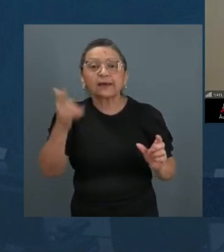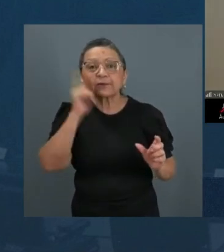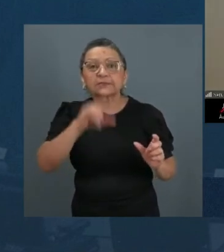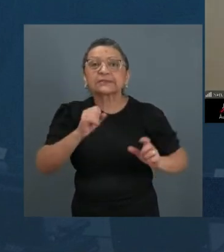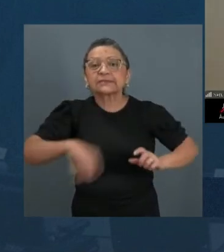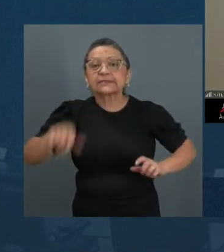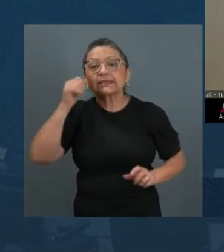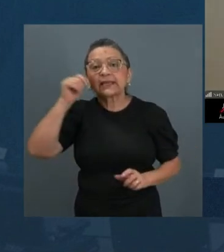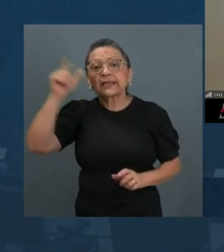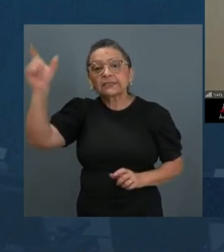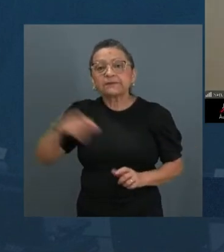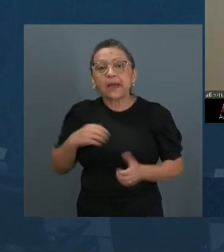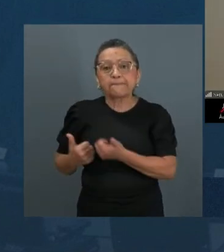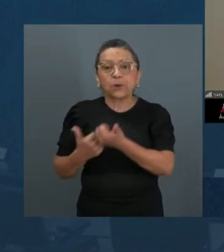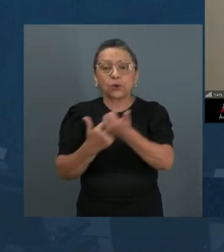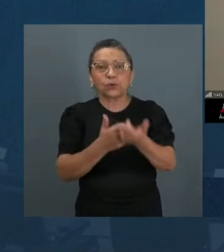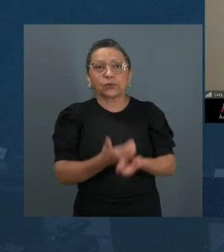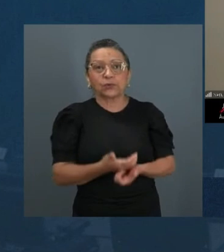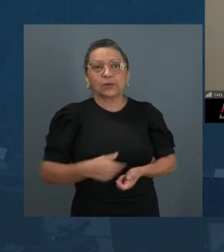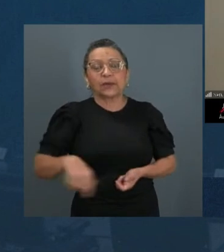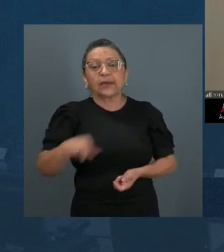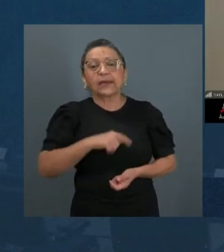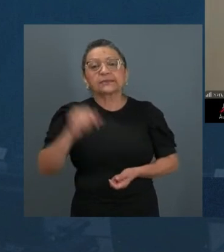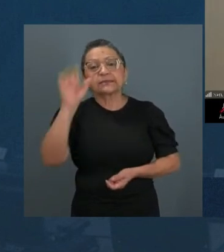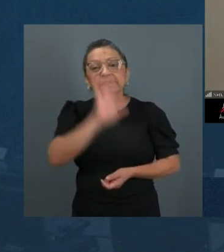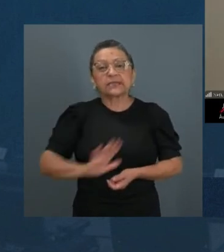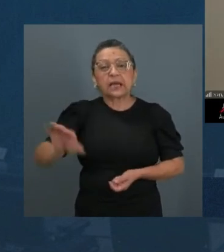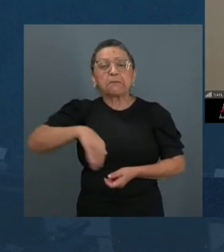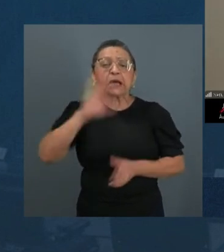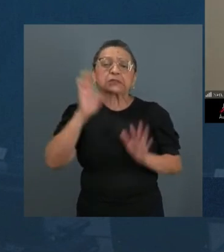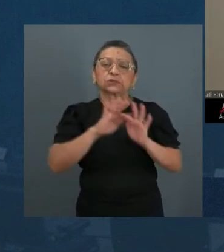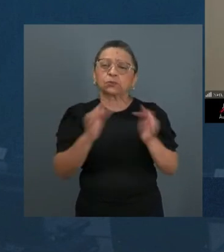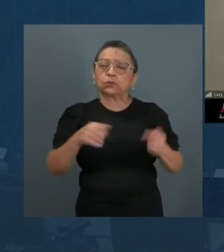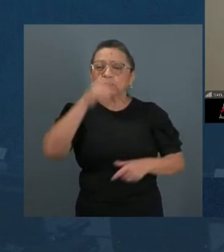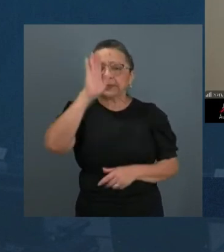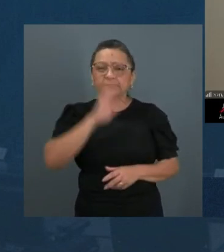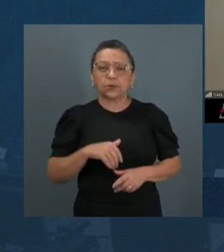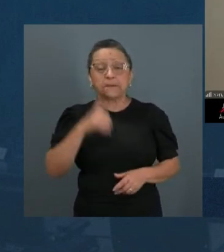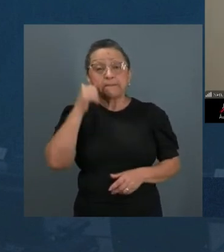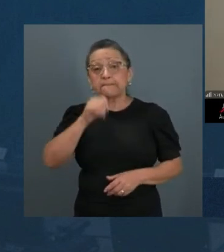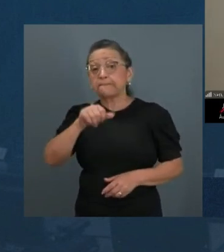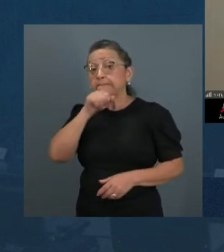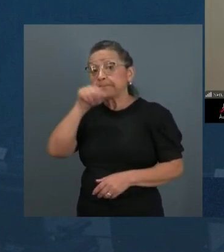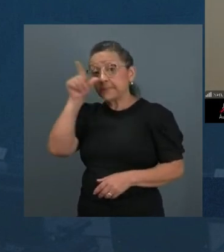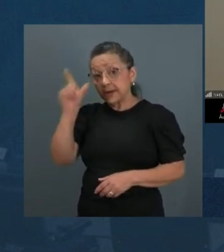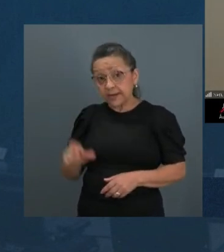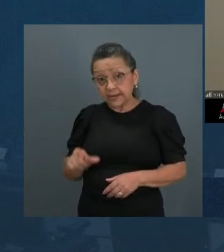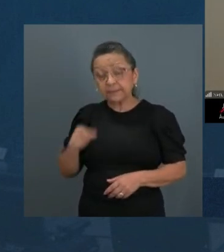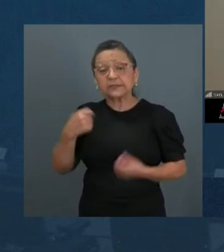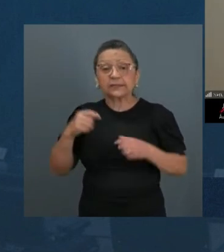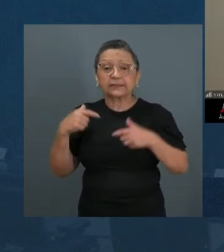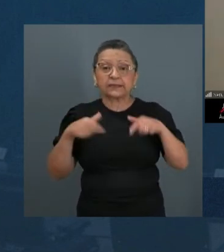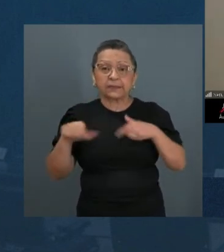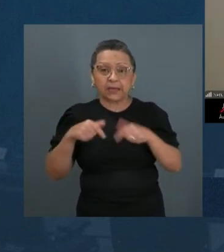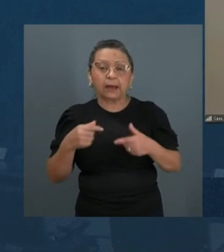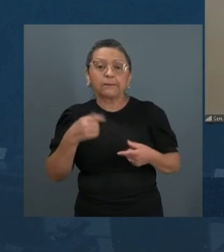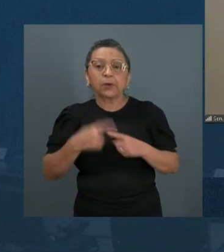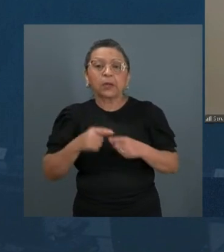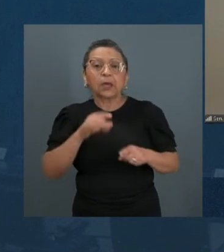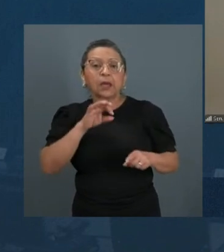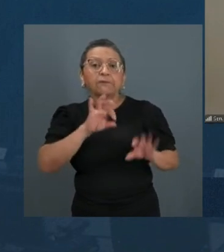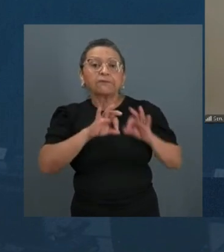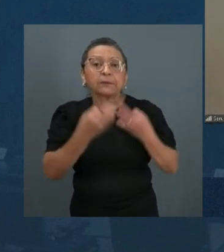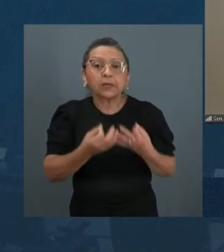elas tiverem esse apoio. Esse cenário mais comum no Brasil. A mãe precisa trabalhar, a renda da